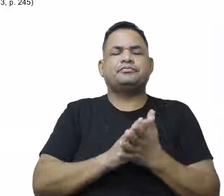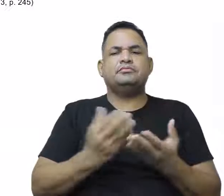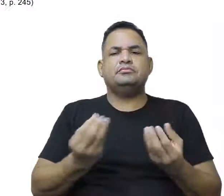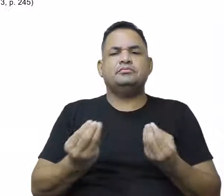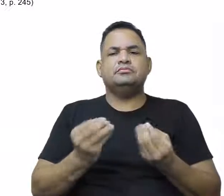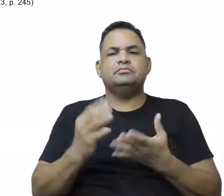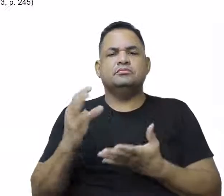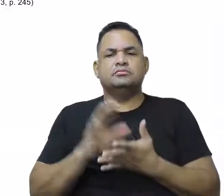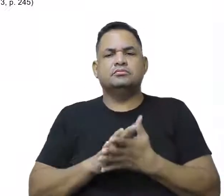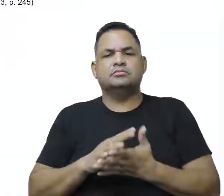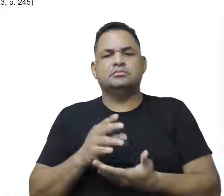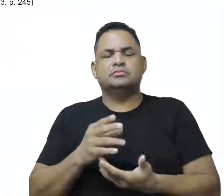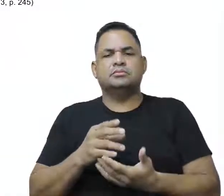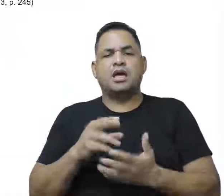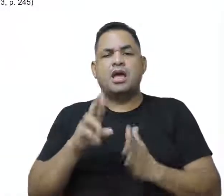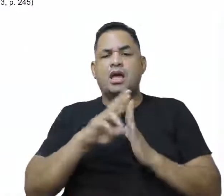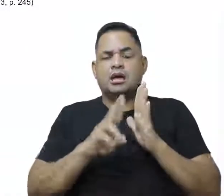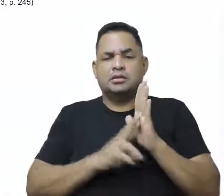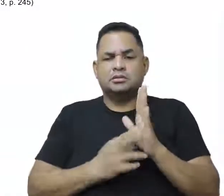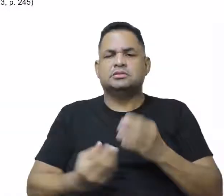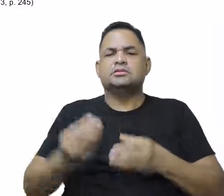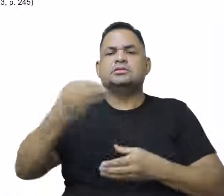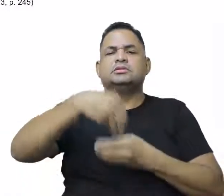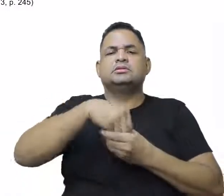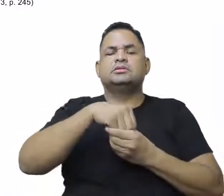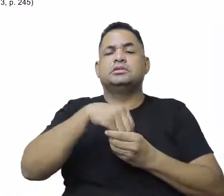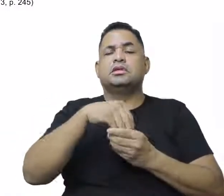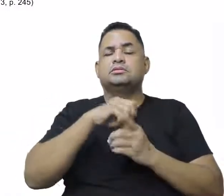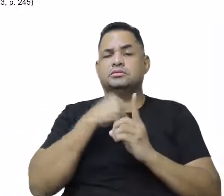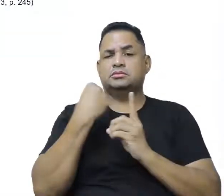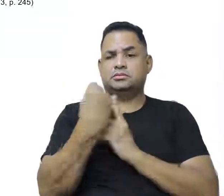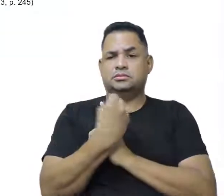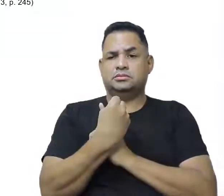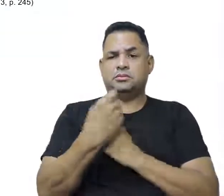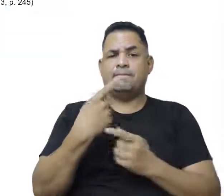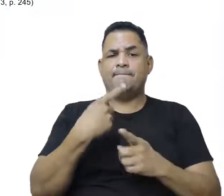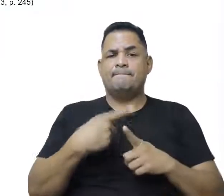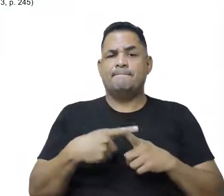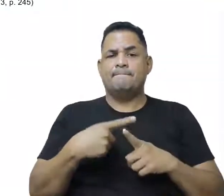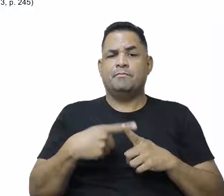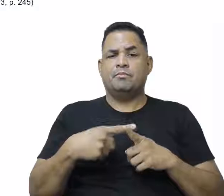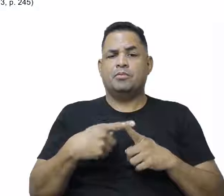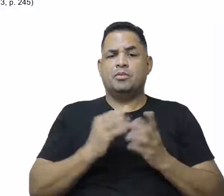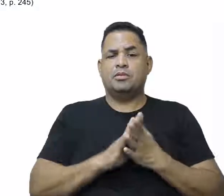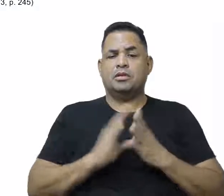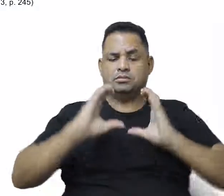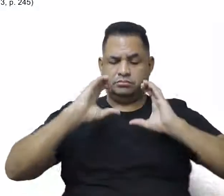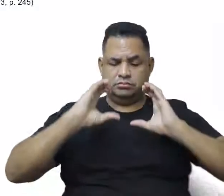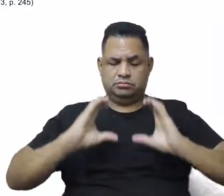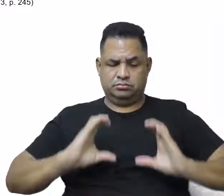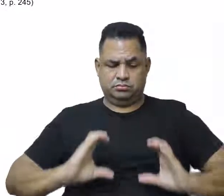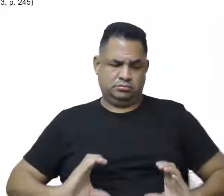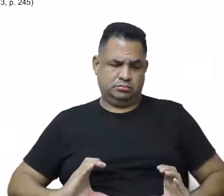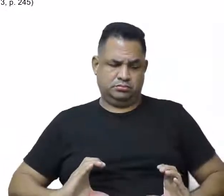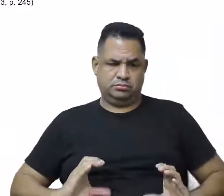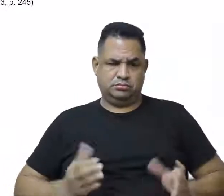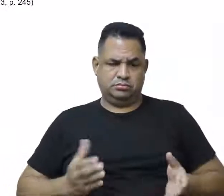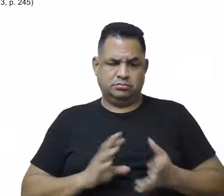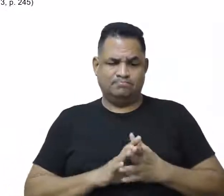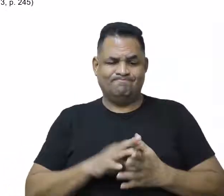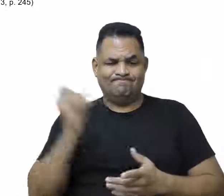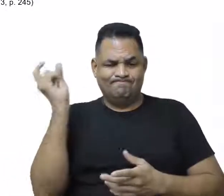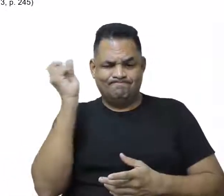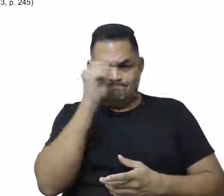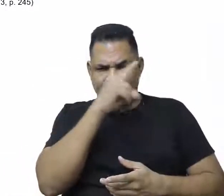legislações, normas dentro da sociedade por causa ou de um comportamento